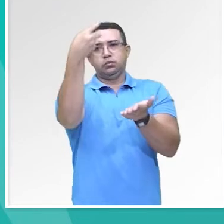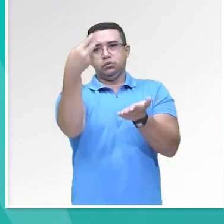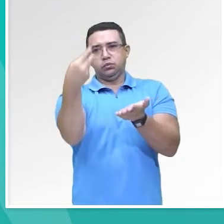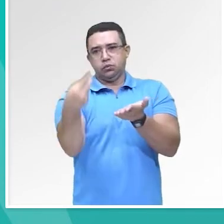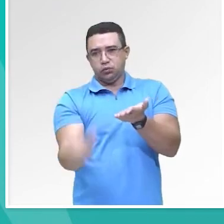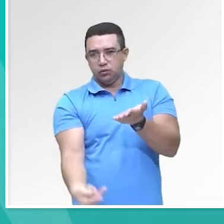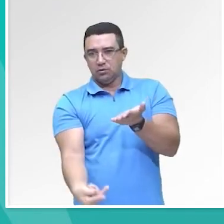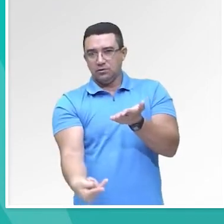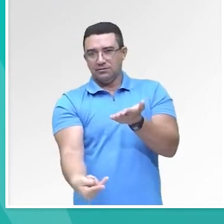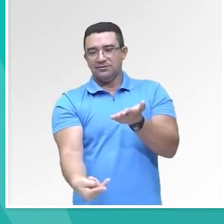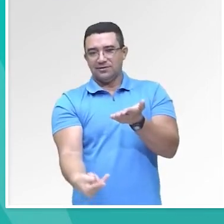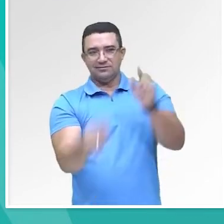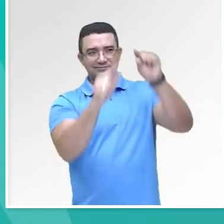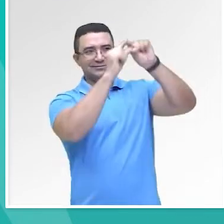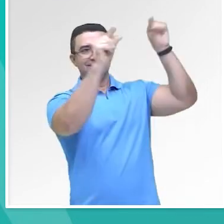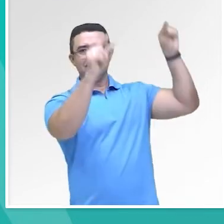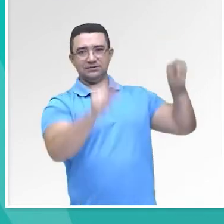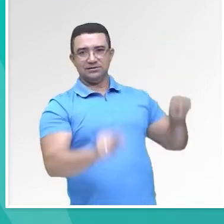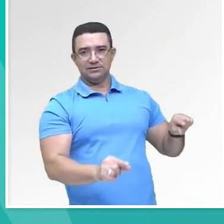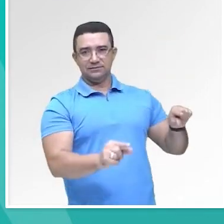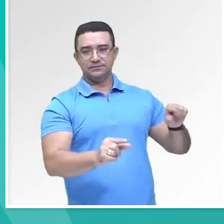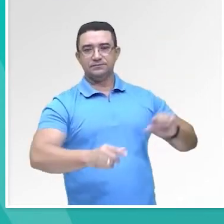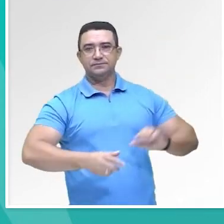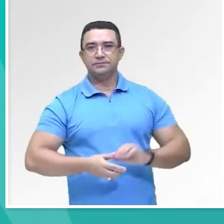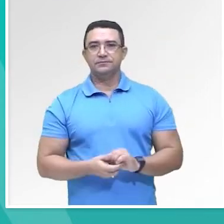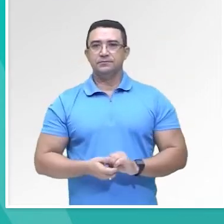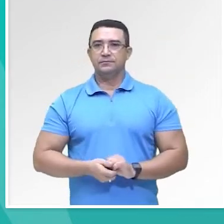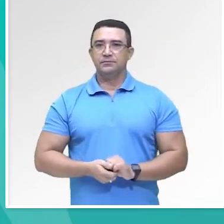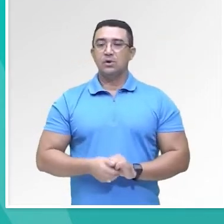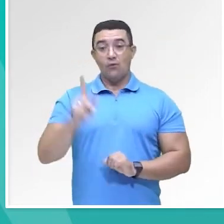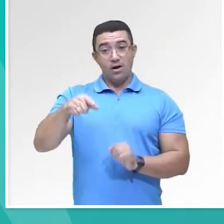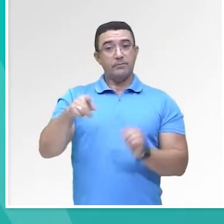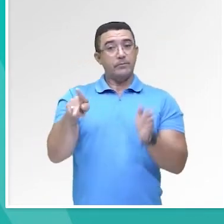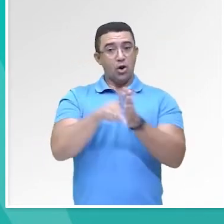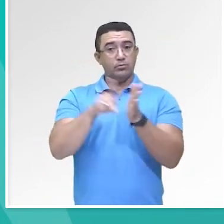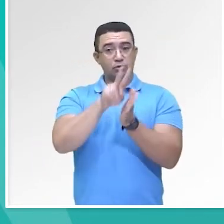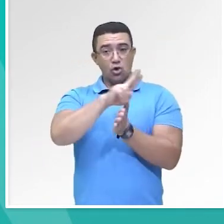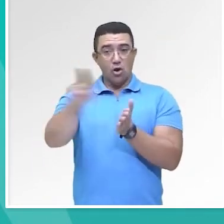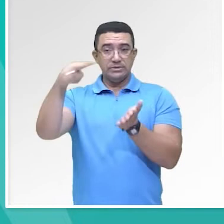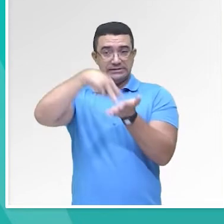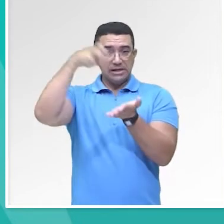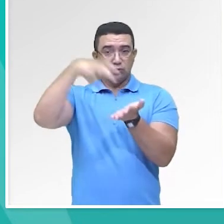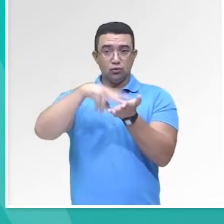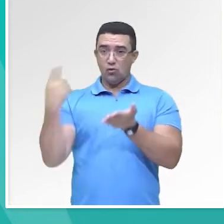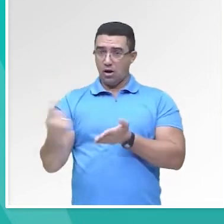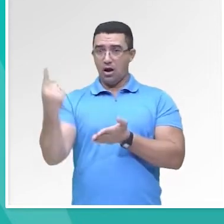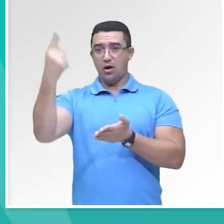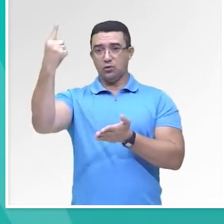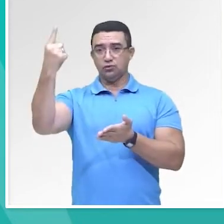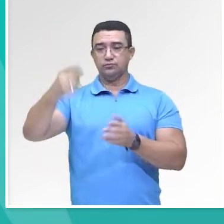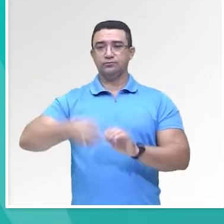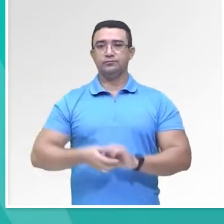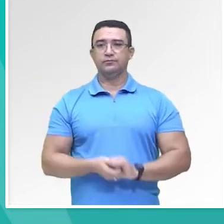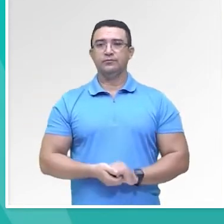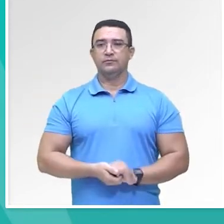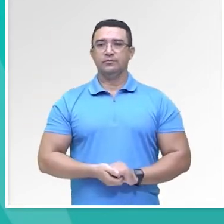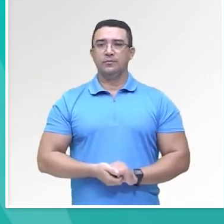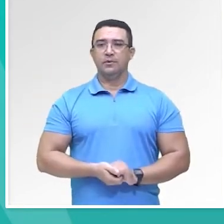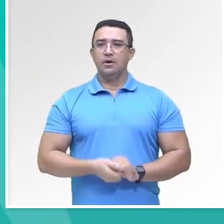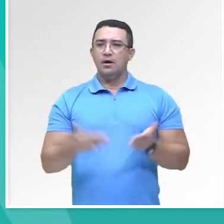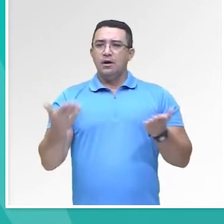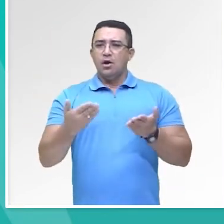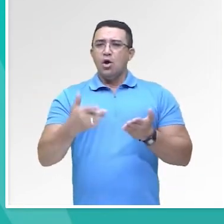para transpor o sarrafo. Então, salto em altura. Vamos agora ao nosso último salto, também